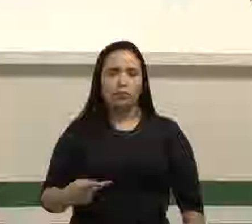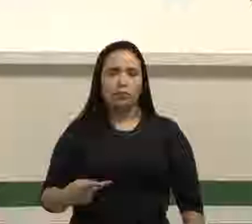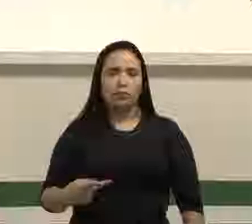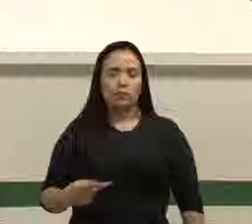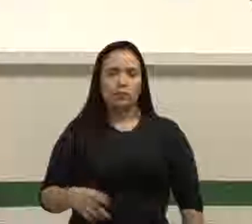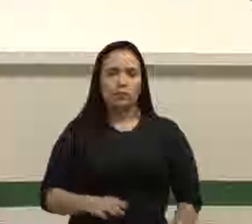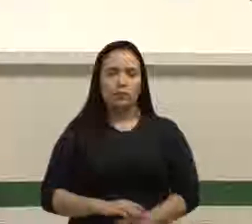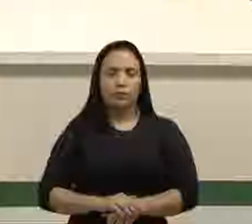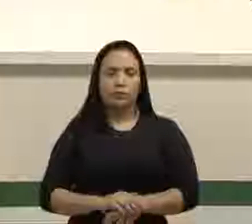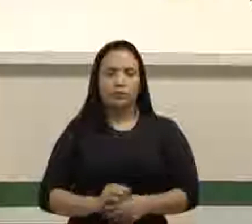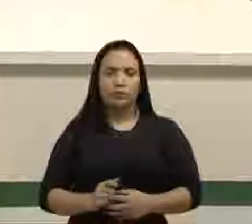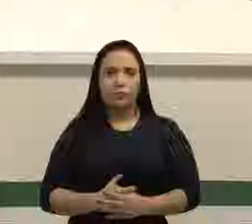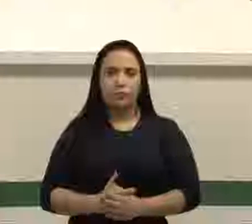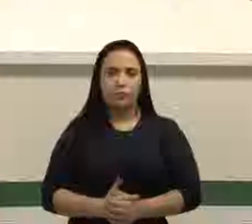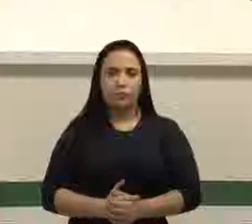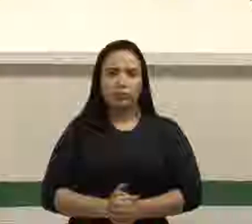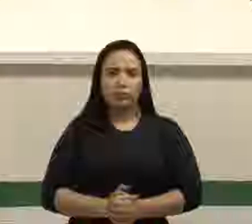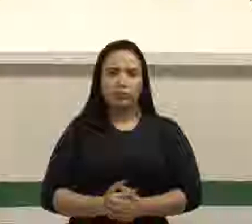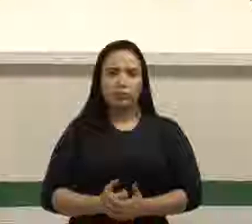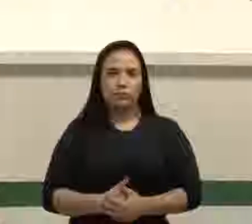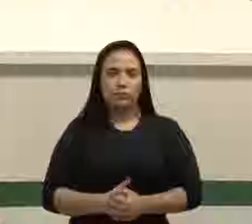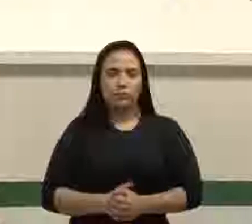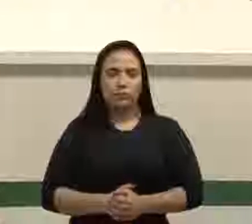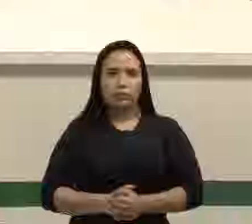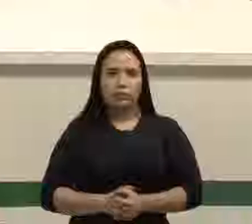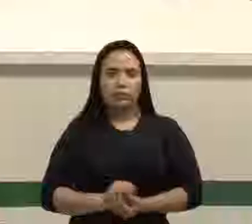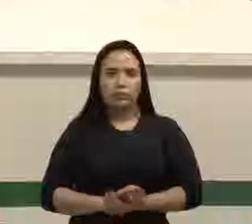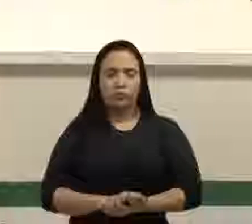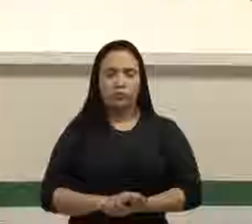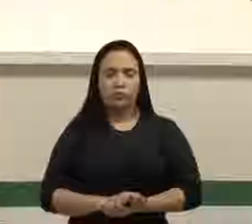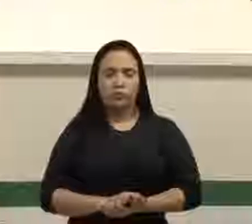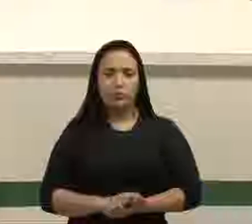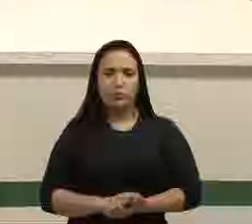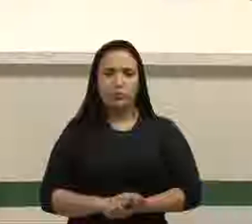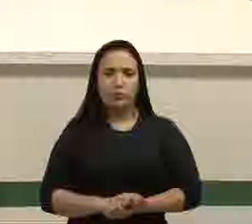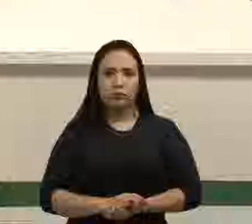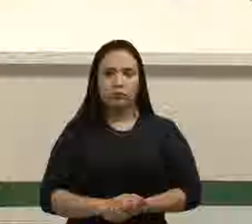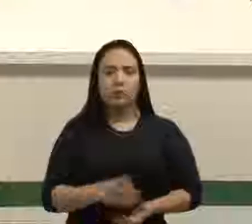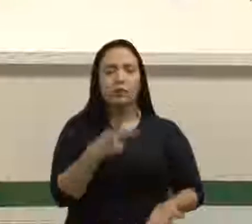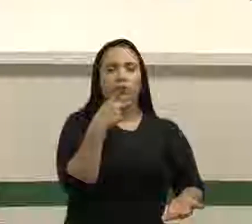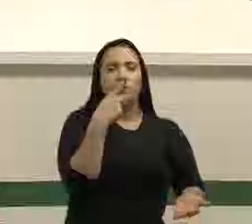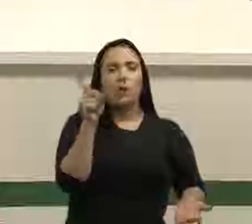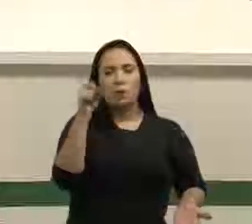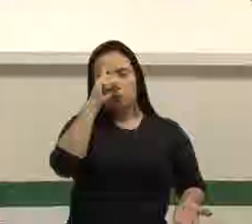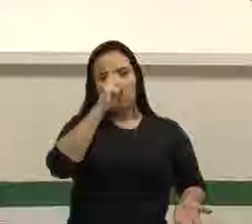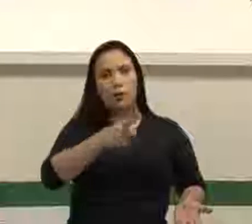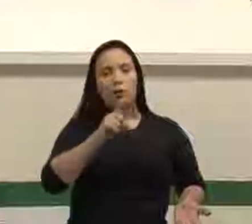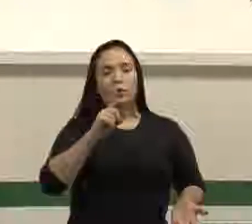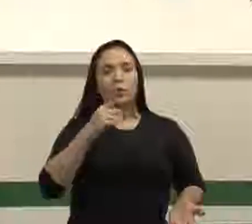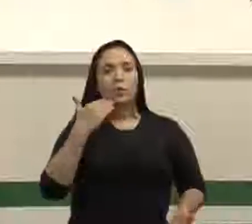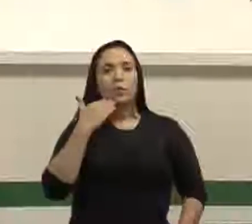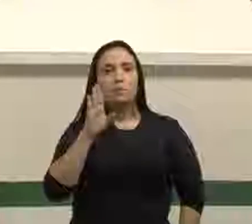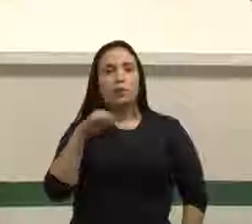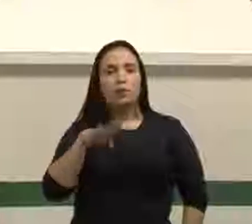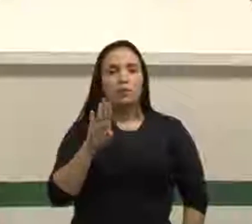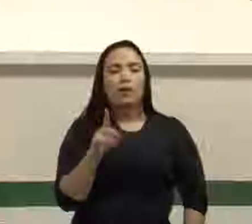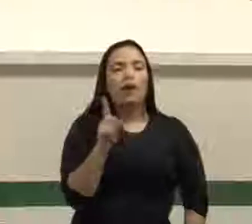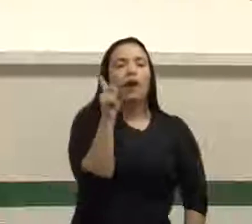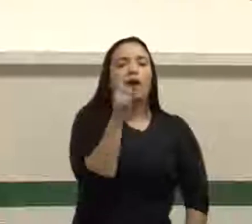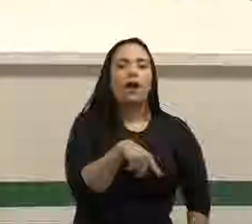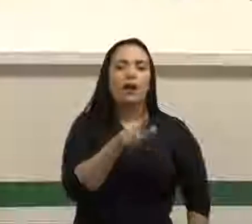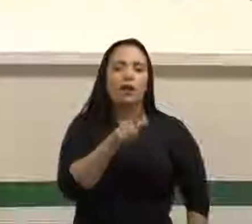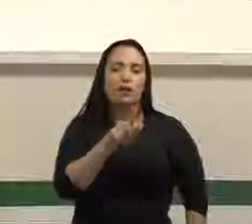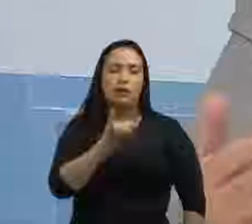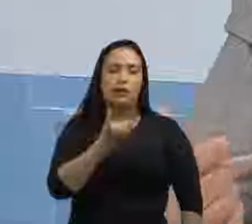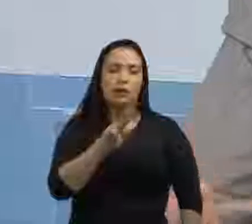deputado, que até ali do governo, líder da oposição hoje, do PT, o pessoal dizia que ele mandava no BNB, o Zé Guimarães. Zé Guimarães, me